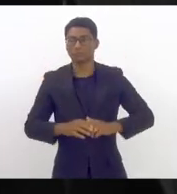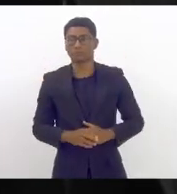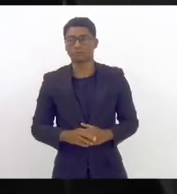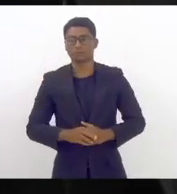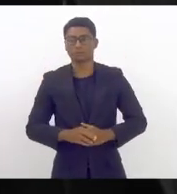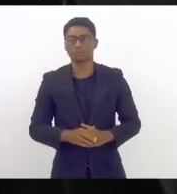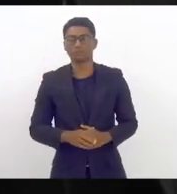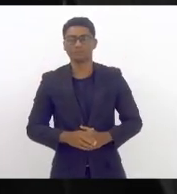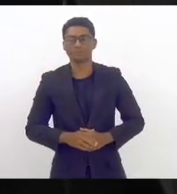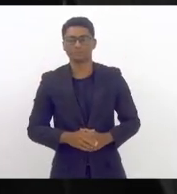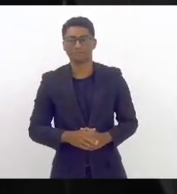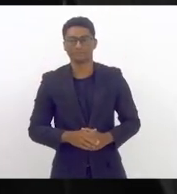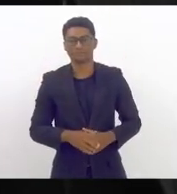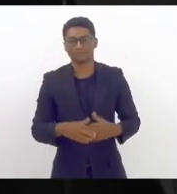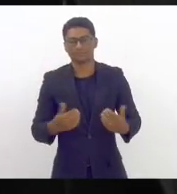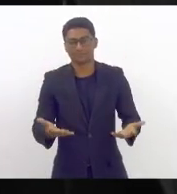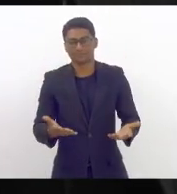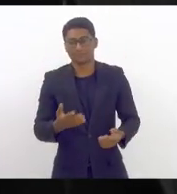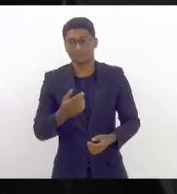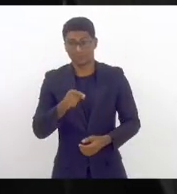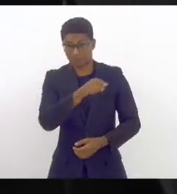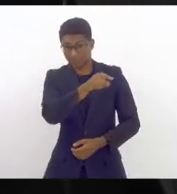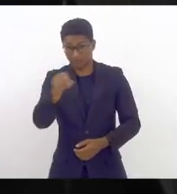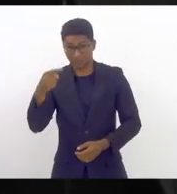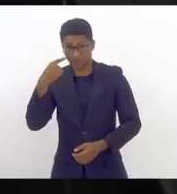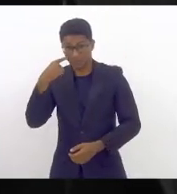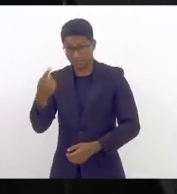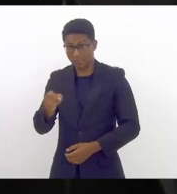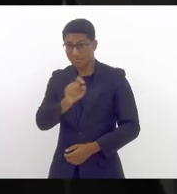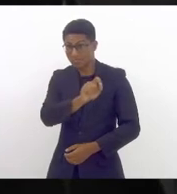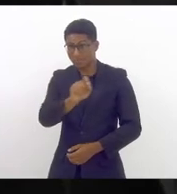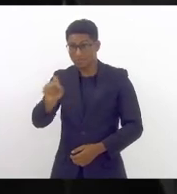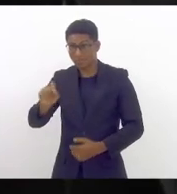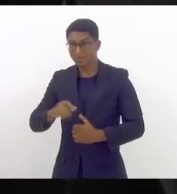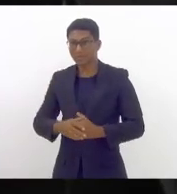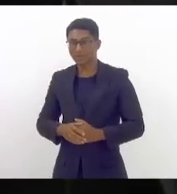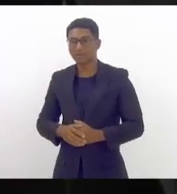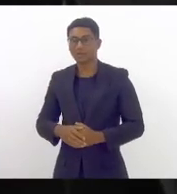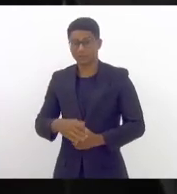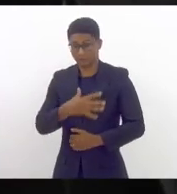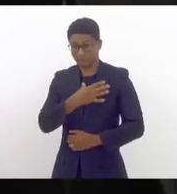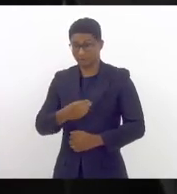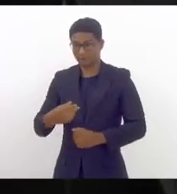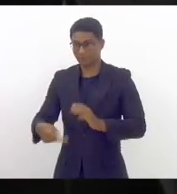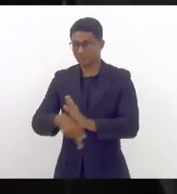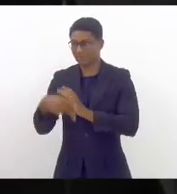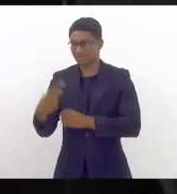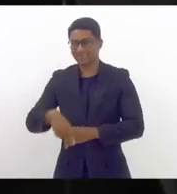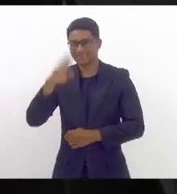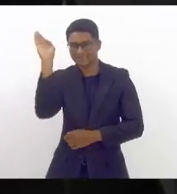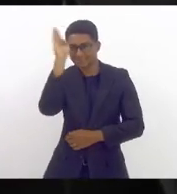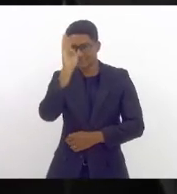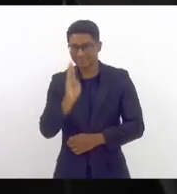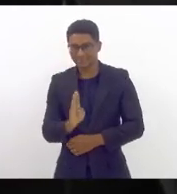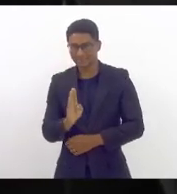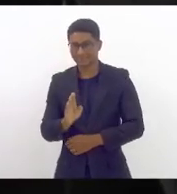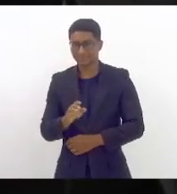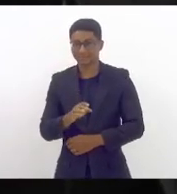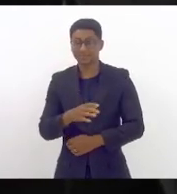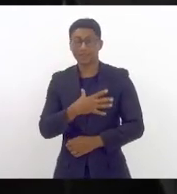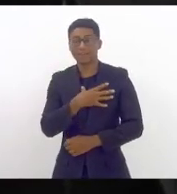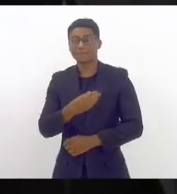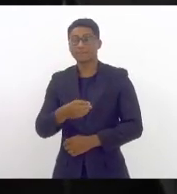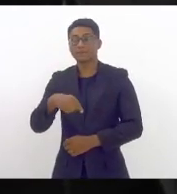eles verão que o filho do Brasil um filho desta Pátria o filho da terra de Santa